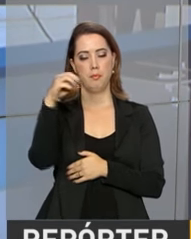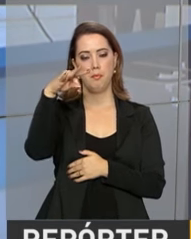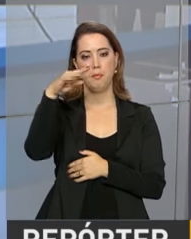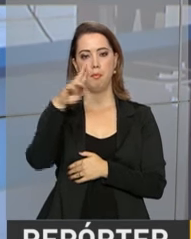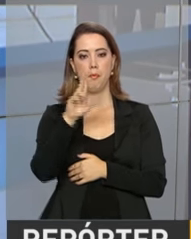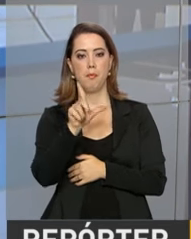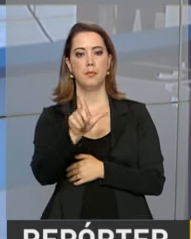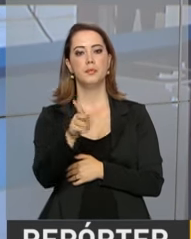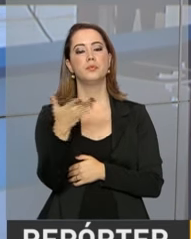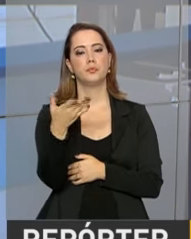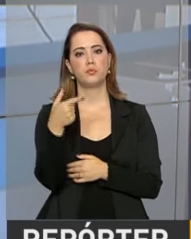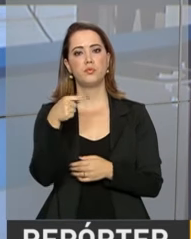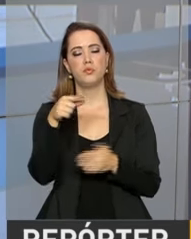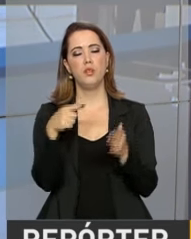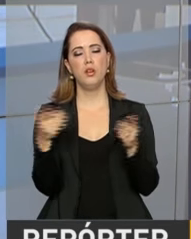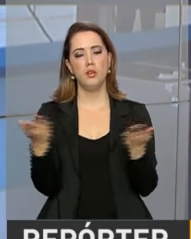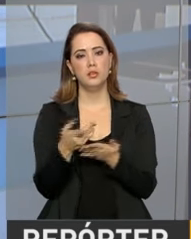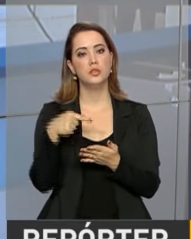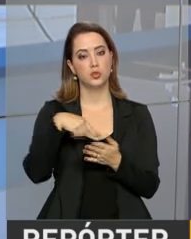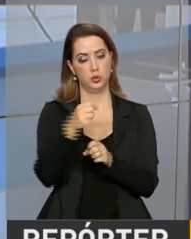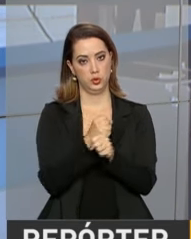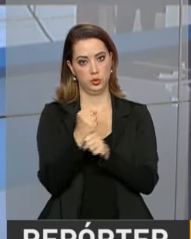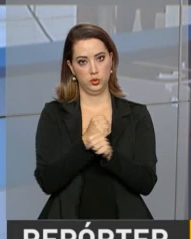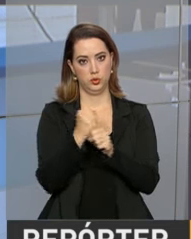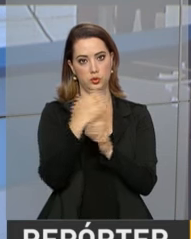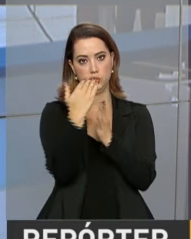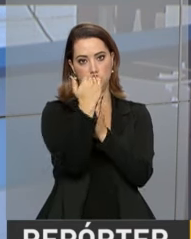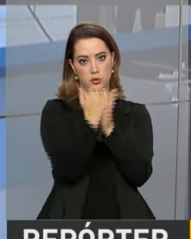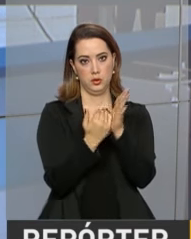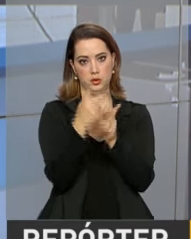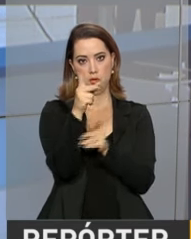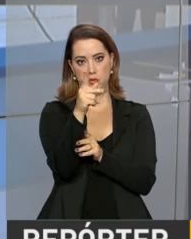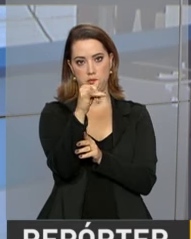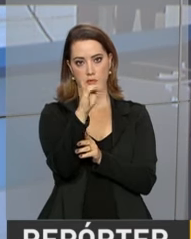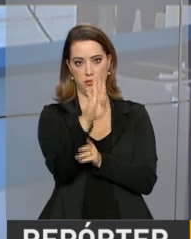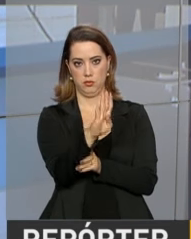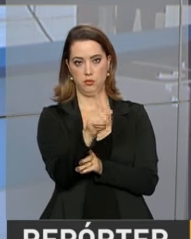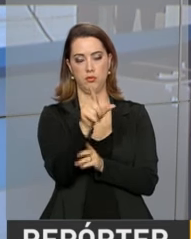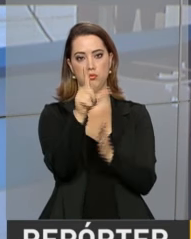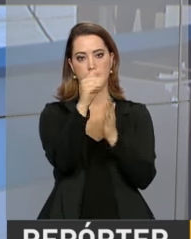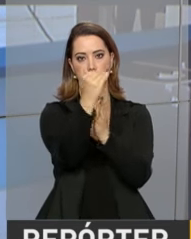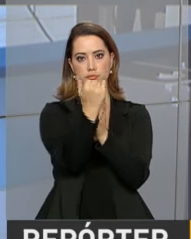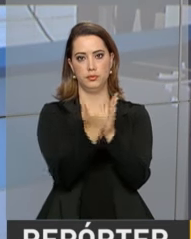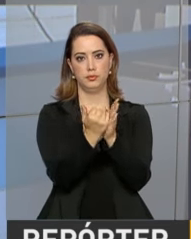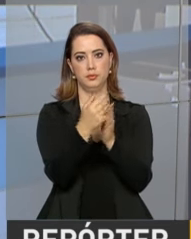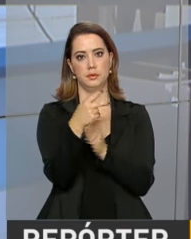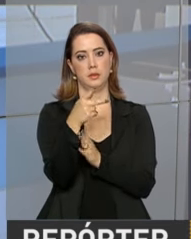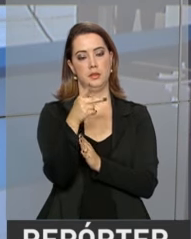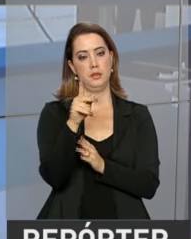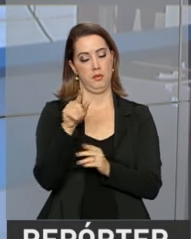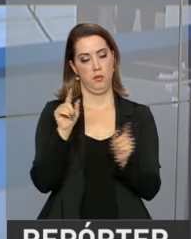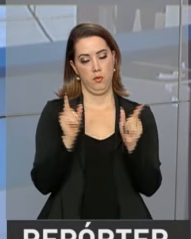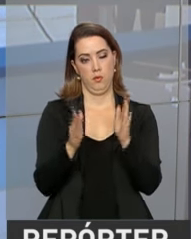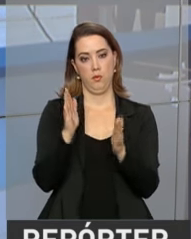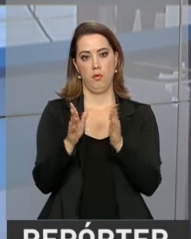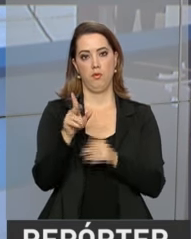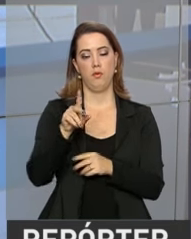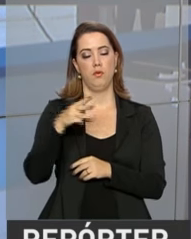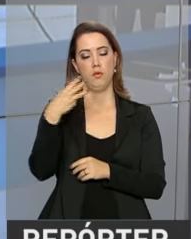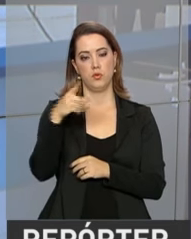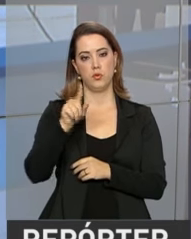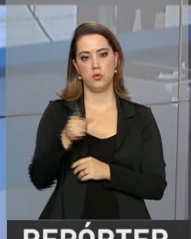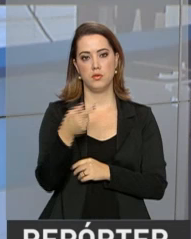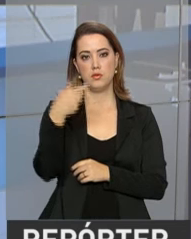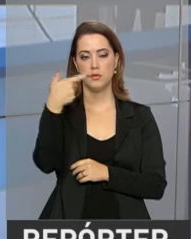Bruto, que reúne todas as riquezas produzidas pelo país, deve ser de 3,25%. O valor é menor do